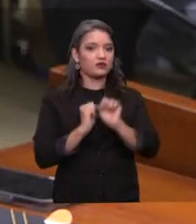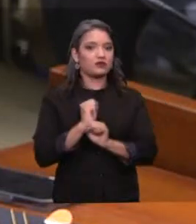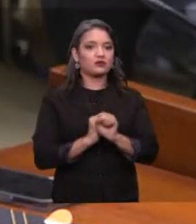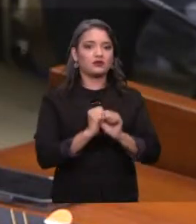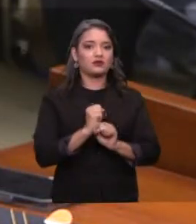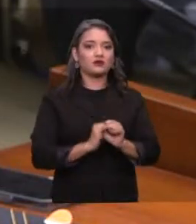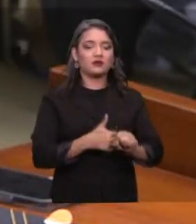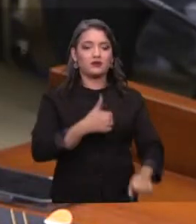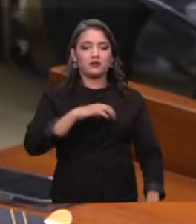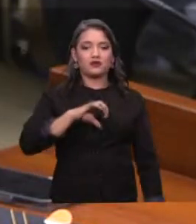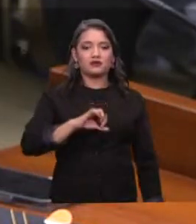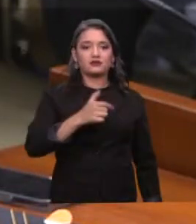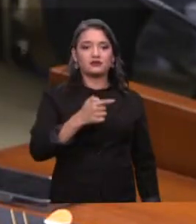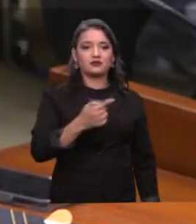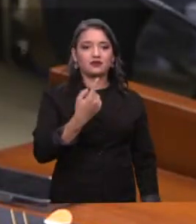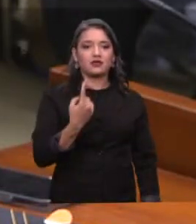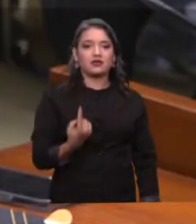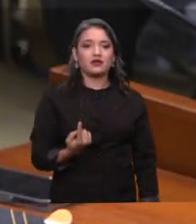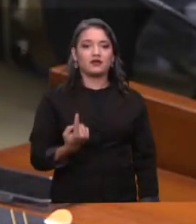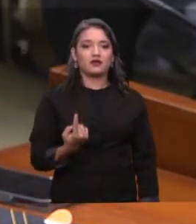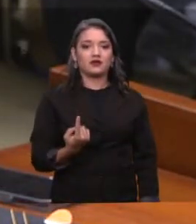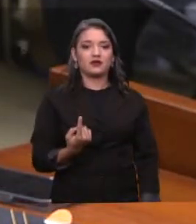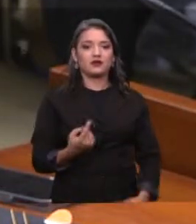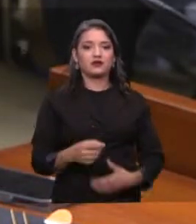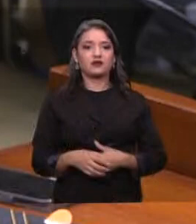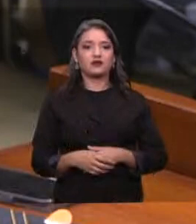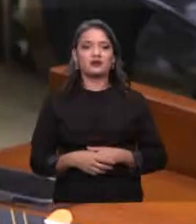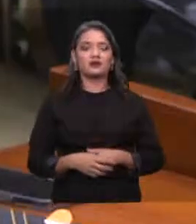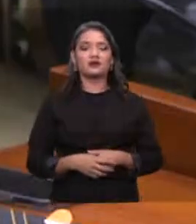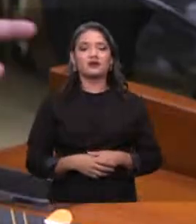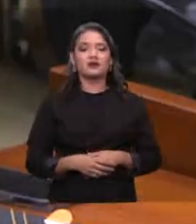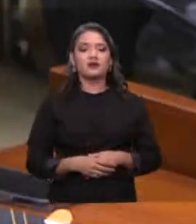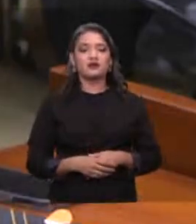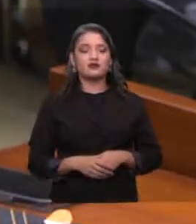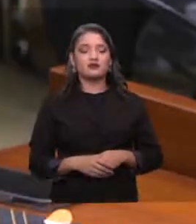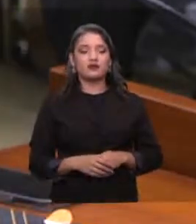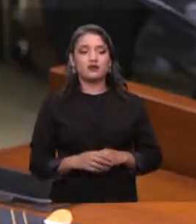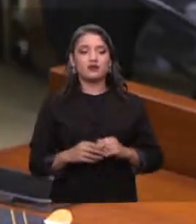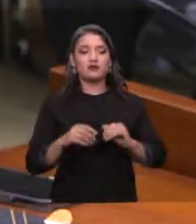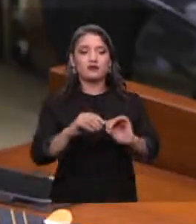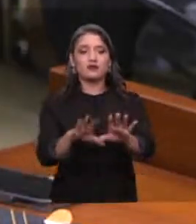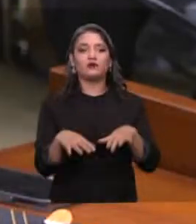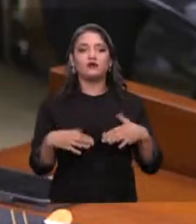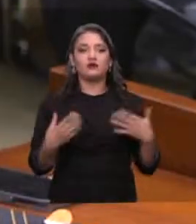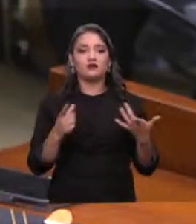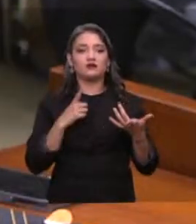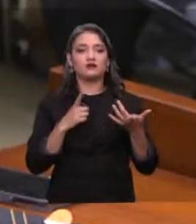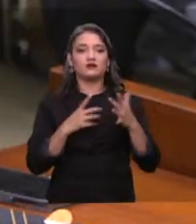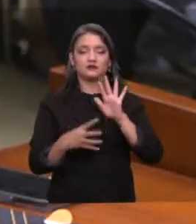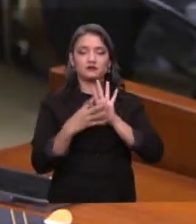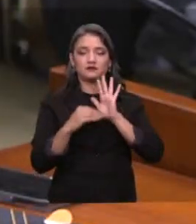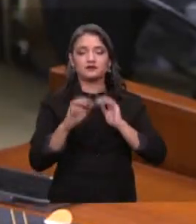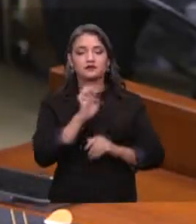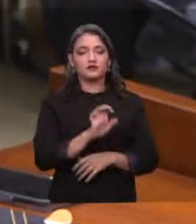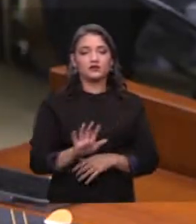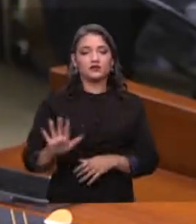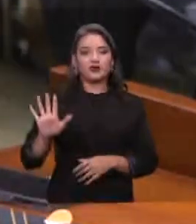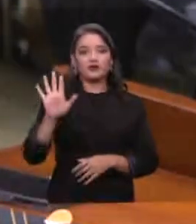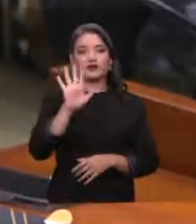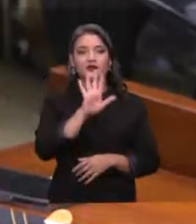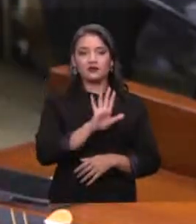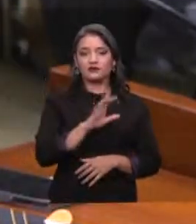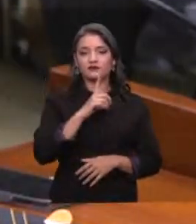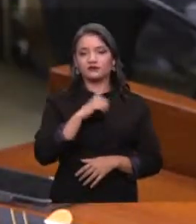1971, foi inspirado no modelo europeu em geral, do próprio Tribunal